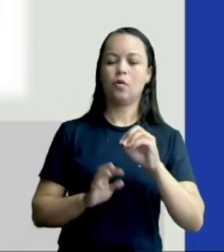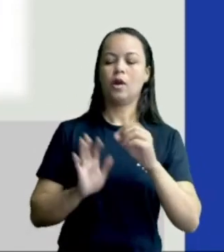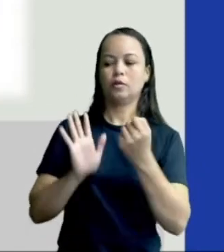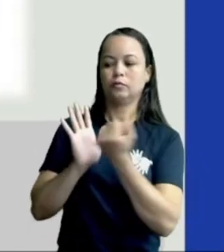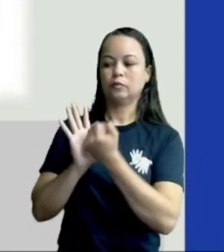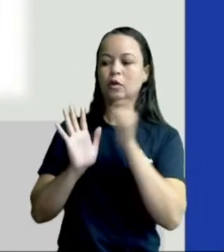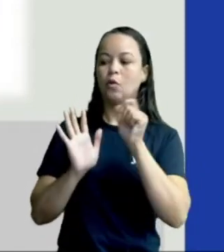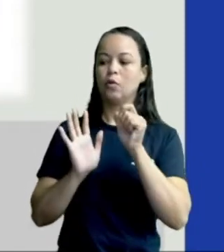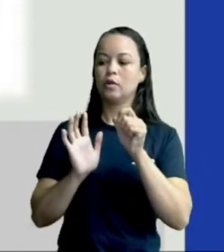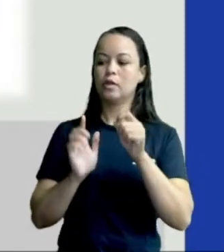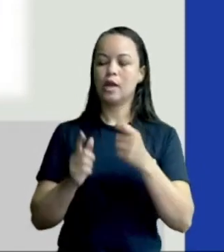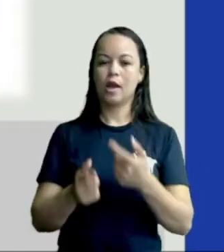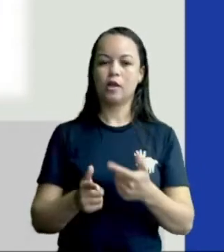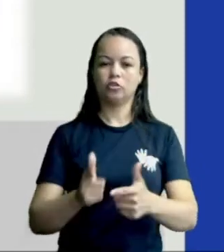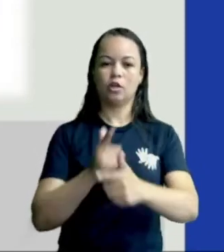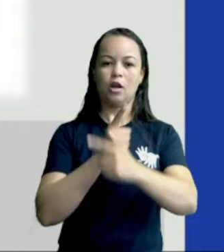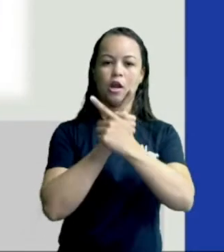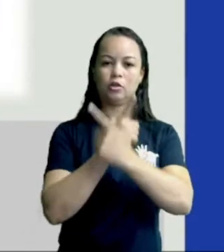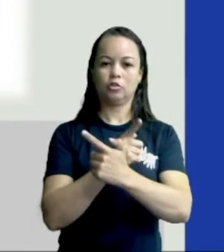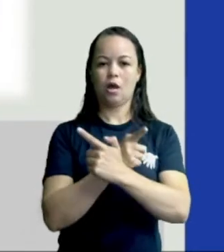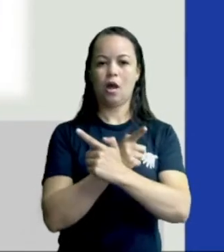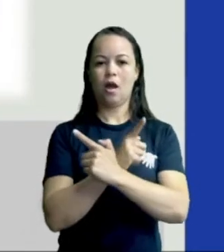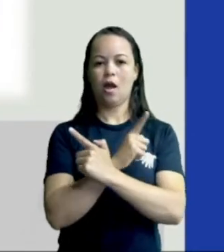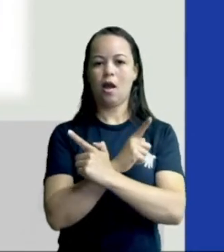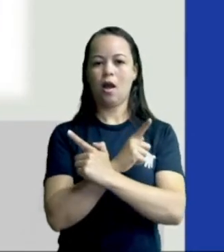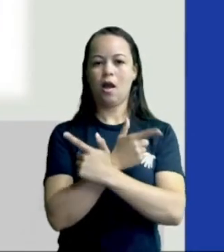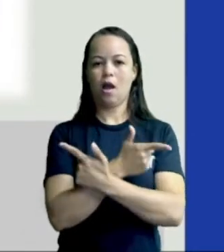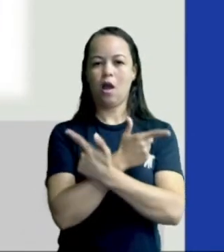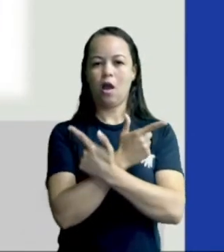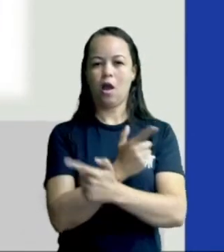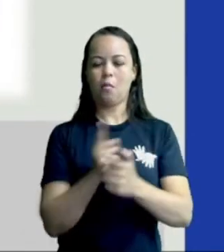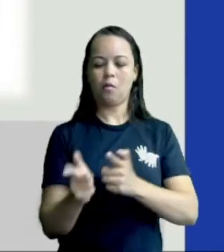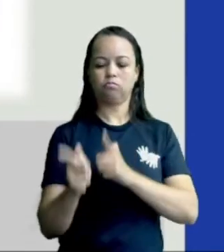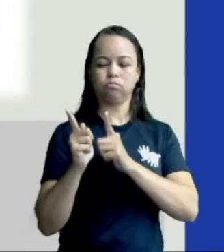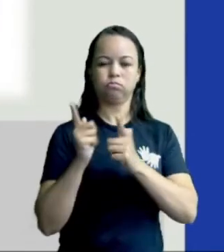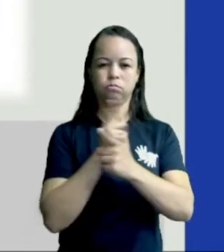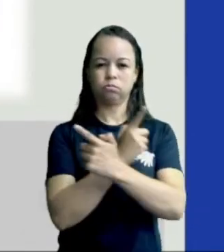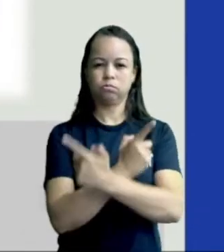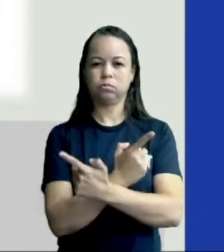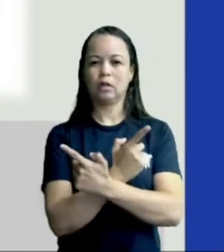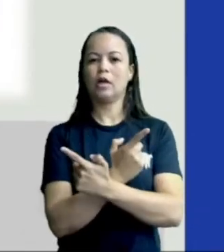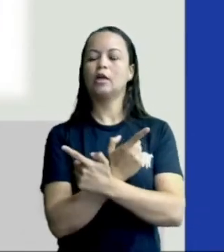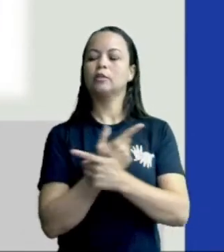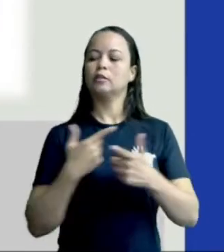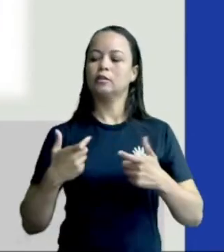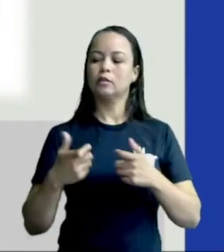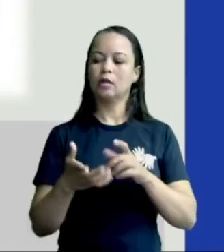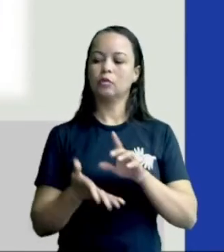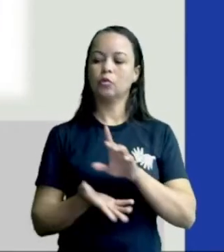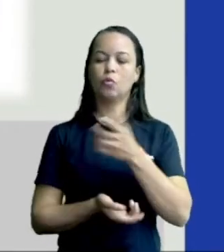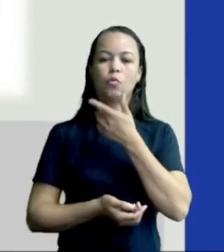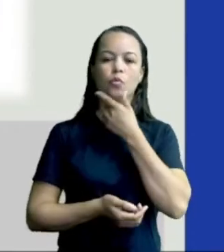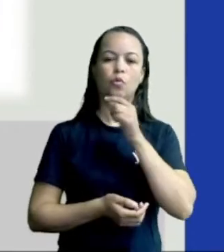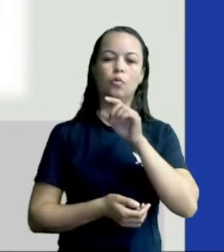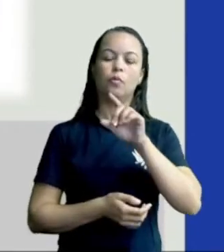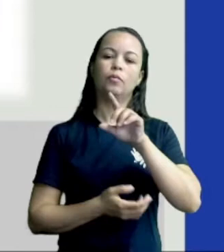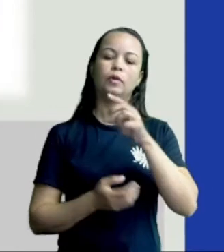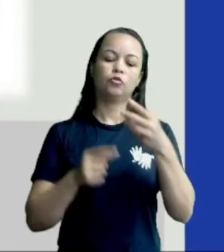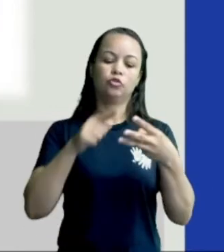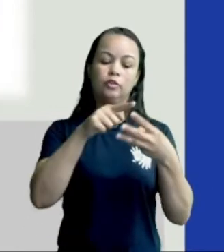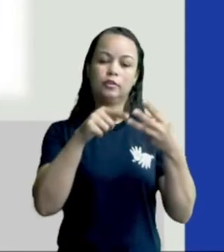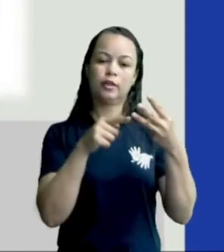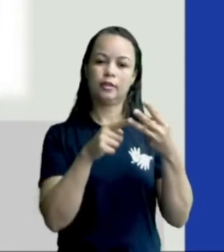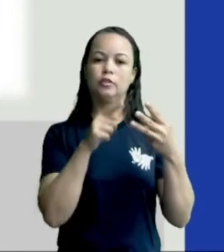simbolizar e homenagear a união das 3 raças na Batalha de Tabocas. Henrique Dias, Felipe